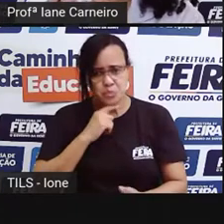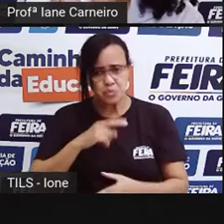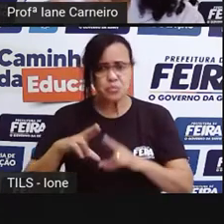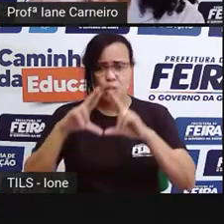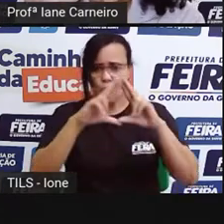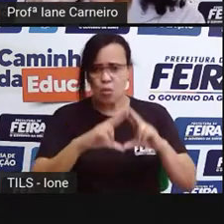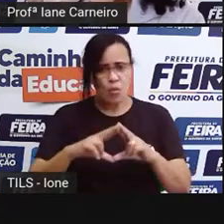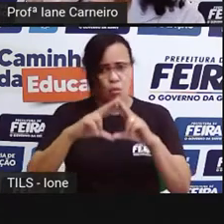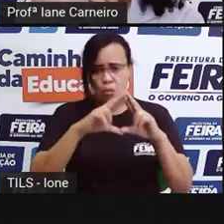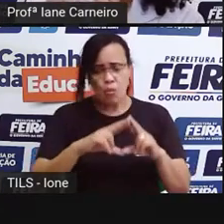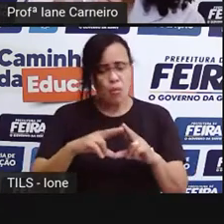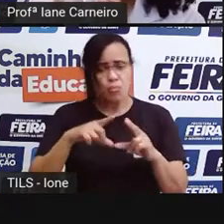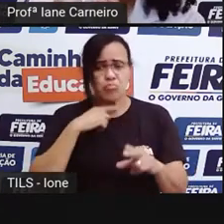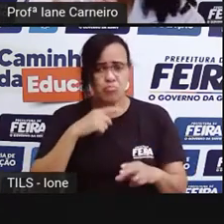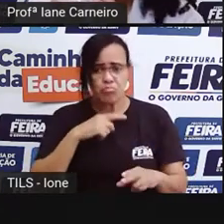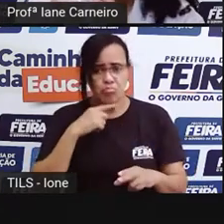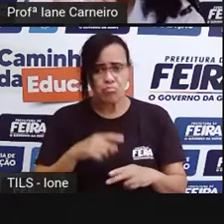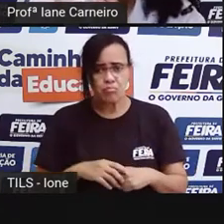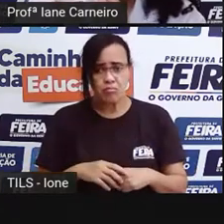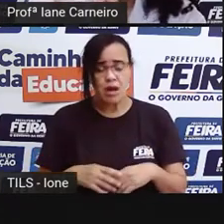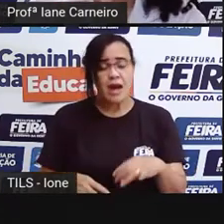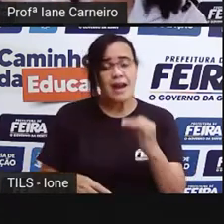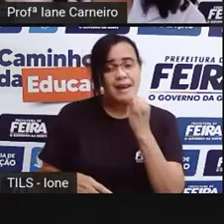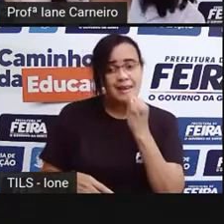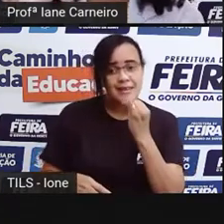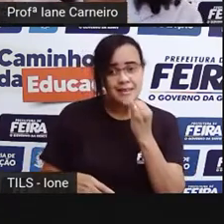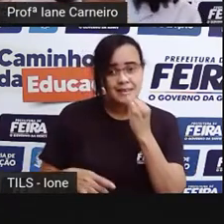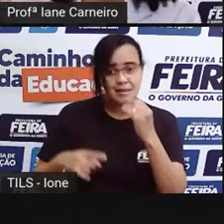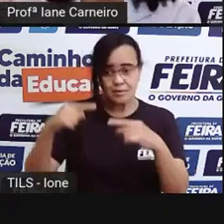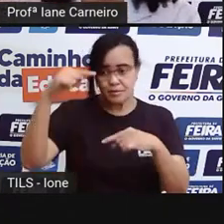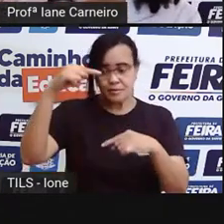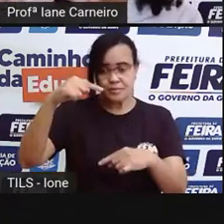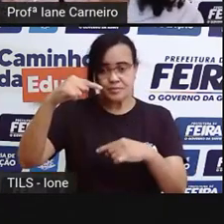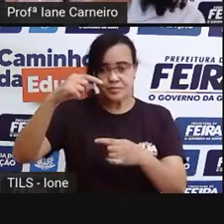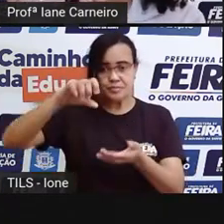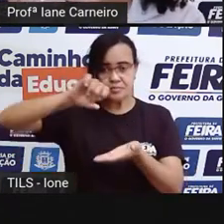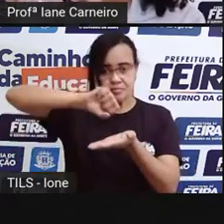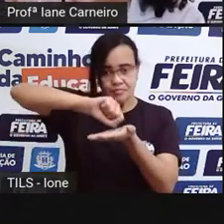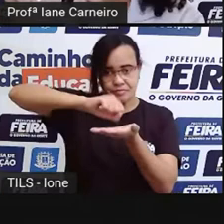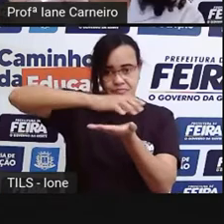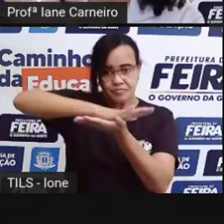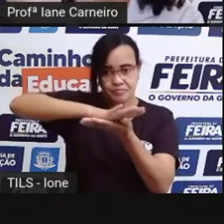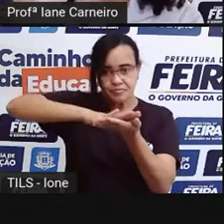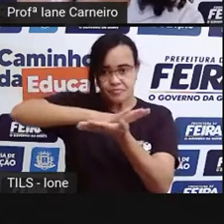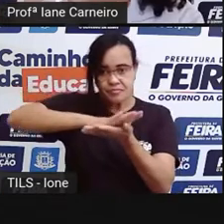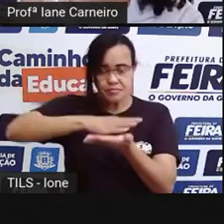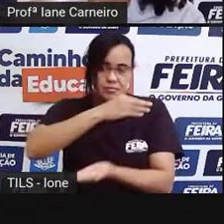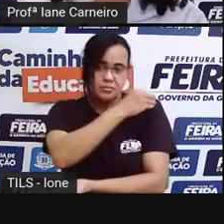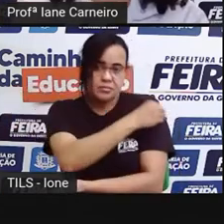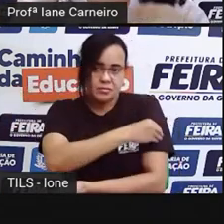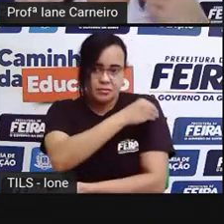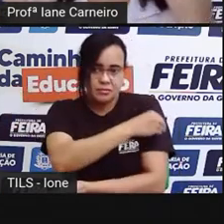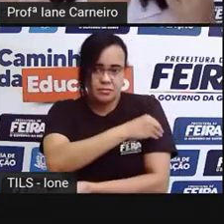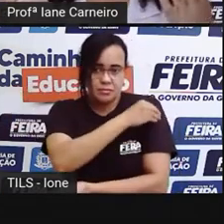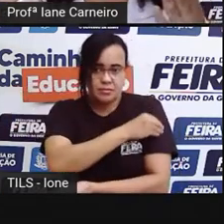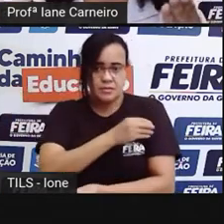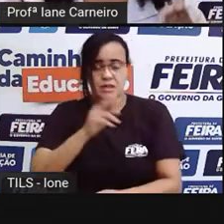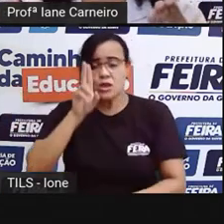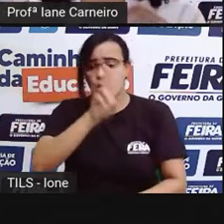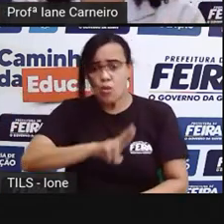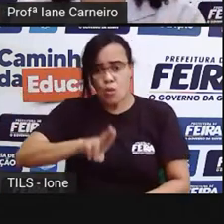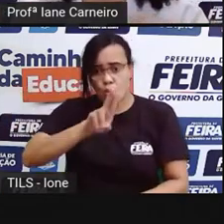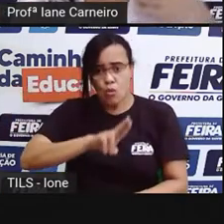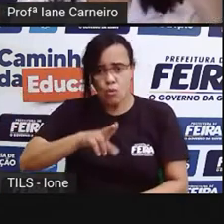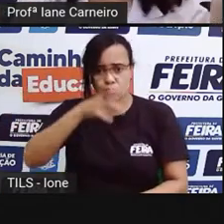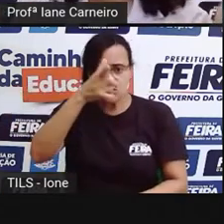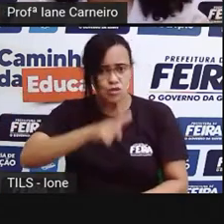o exemplo, né, dessa garrafinha de álcool em gel. Então a Pró deu esse exemplo que ele não pode, essa garrafinha não pode ser